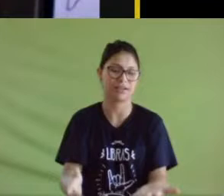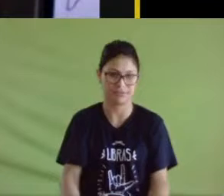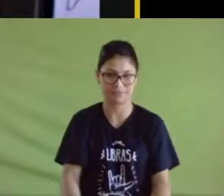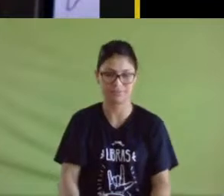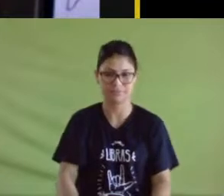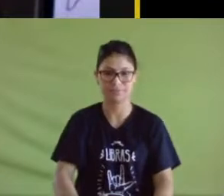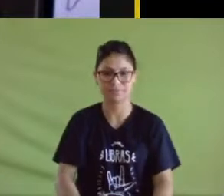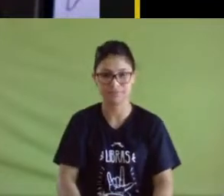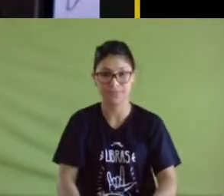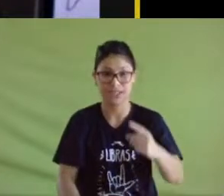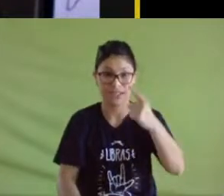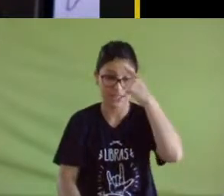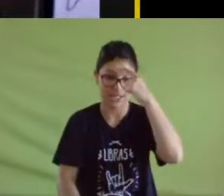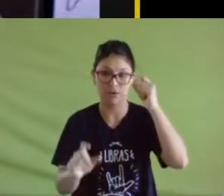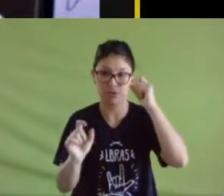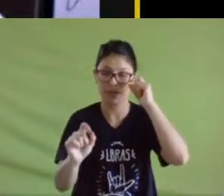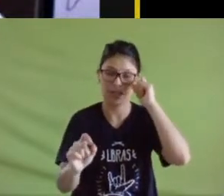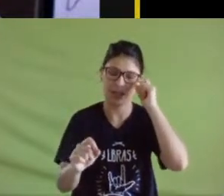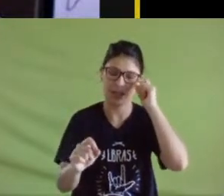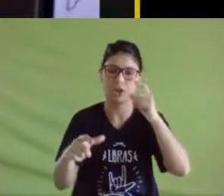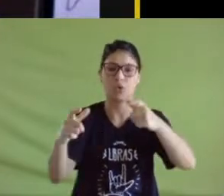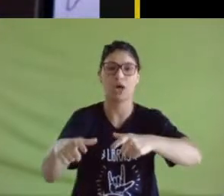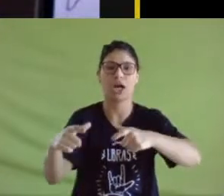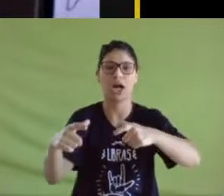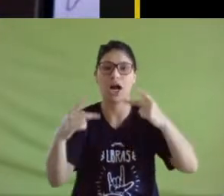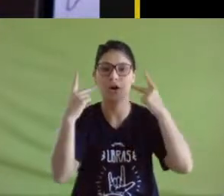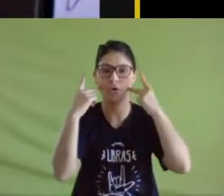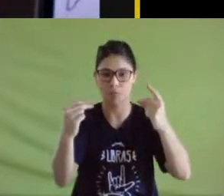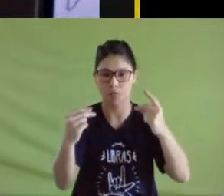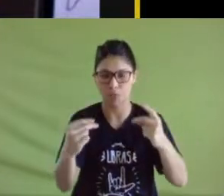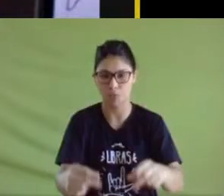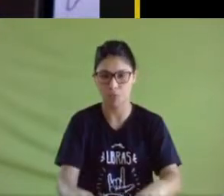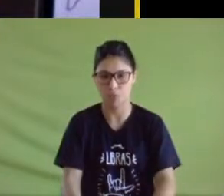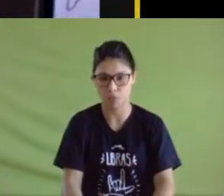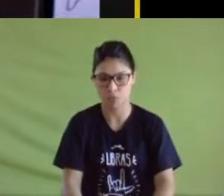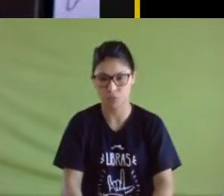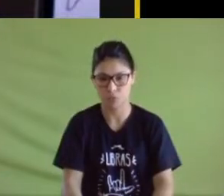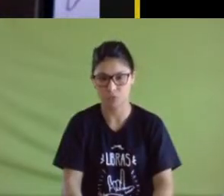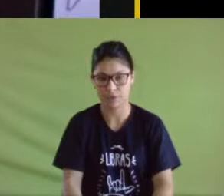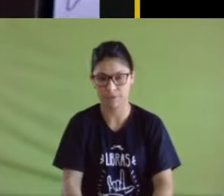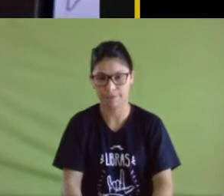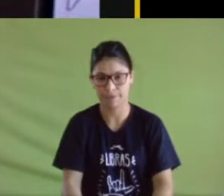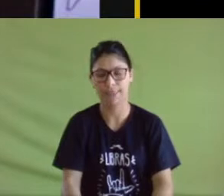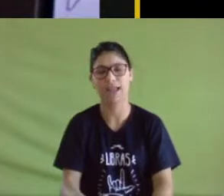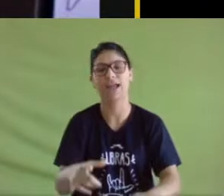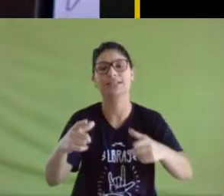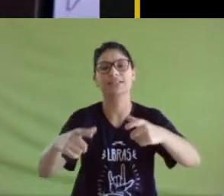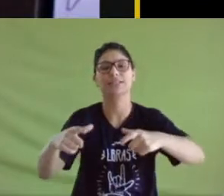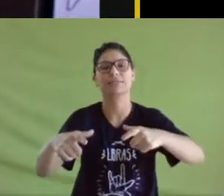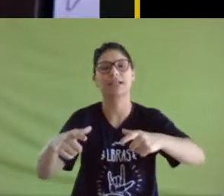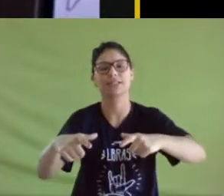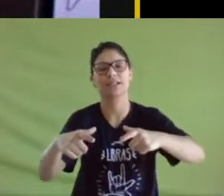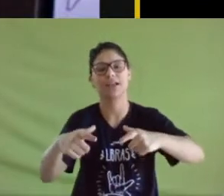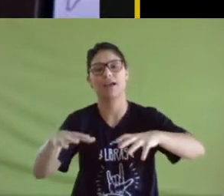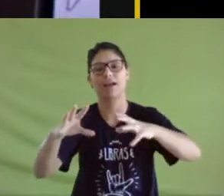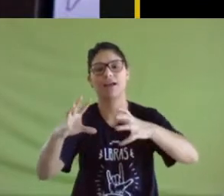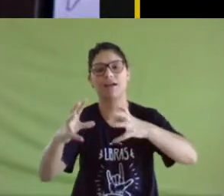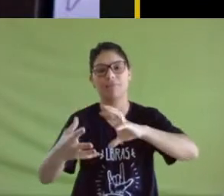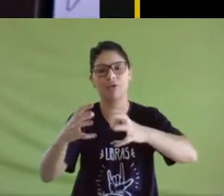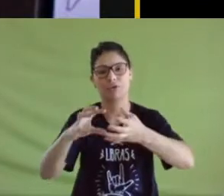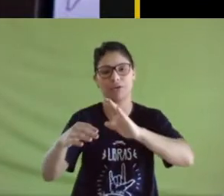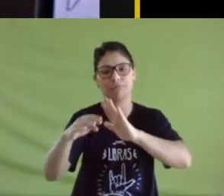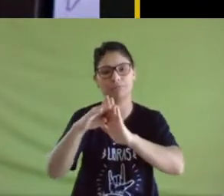o lugar comum ele era uma espécie de molde que catalogava na forma